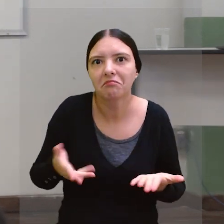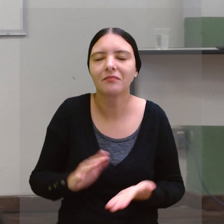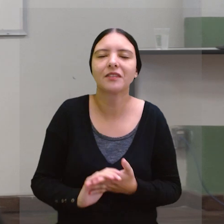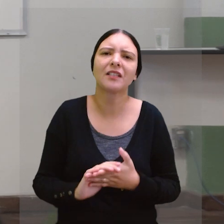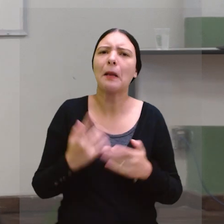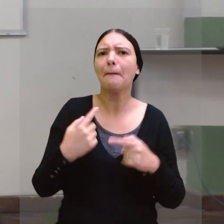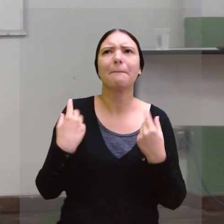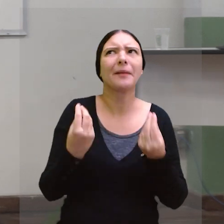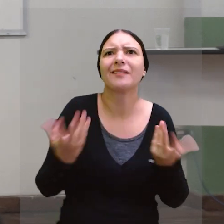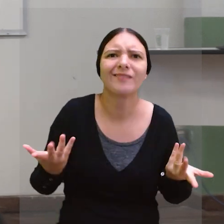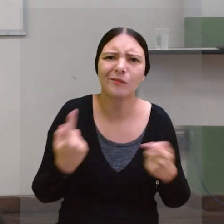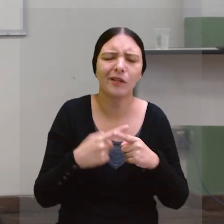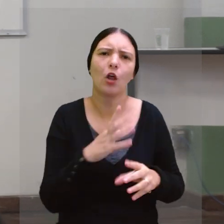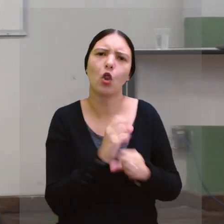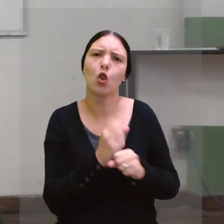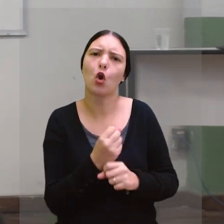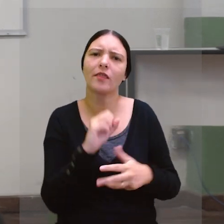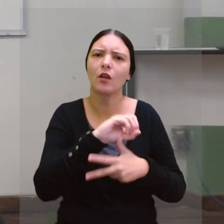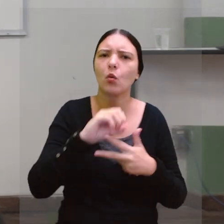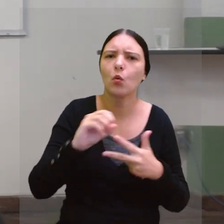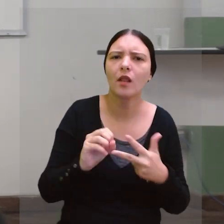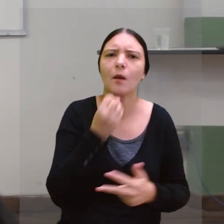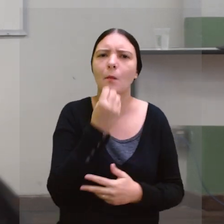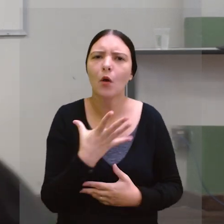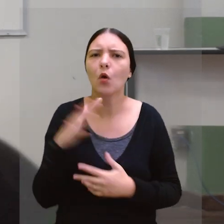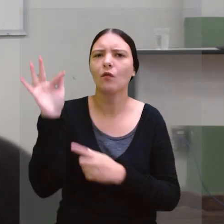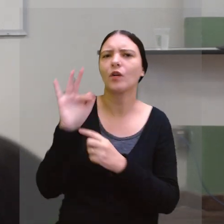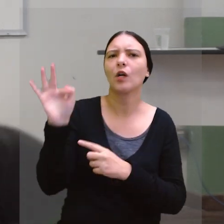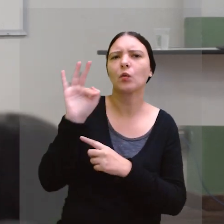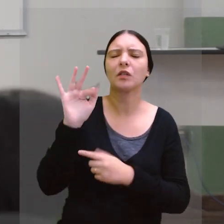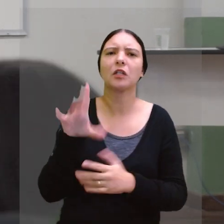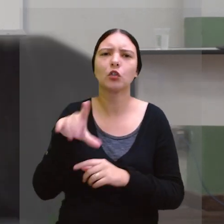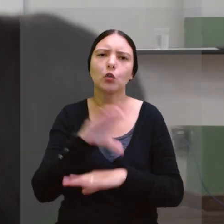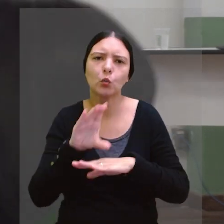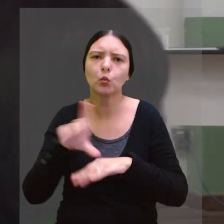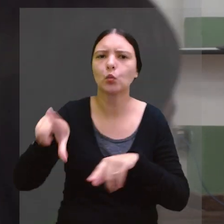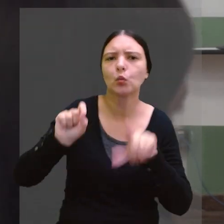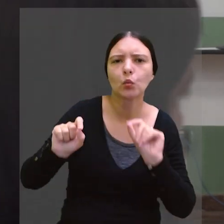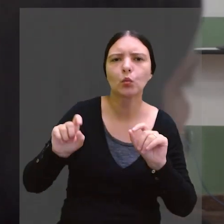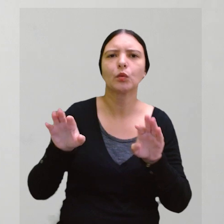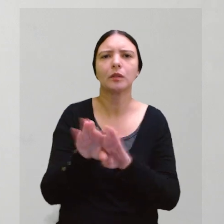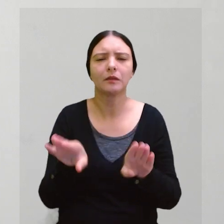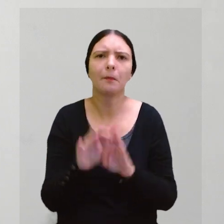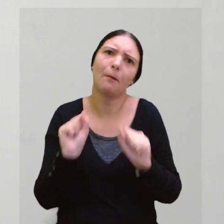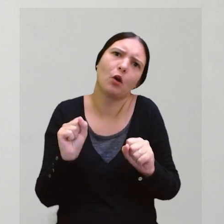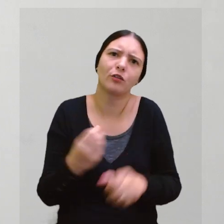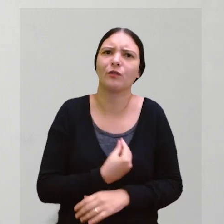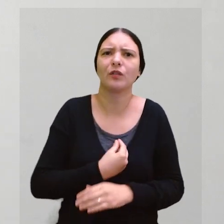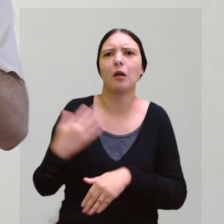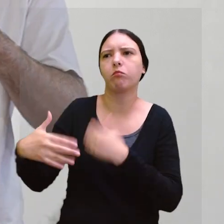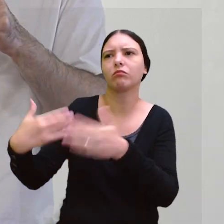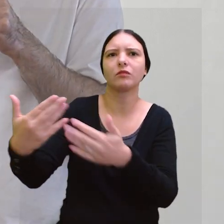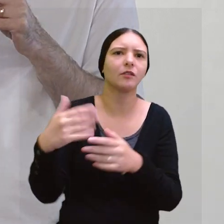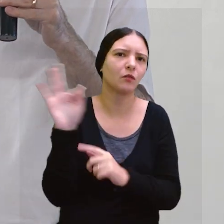que... para ter uma nota boa no Enem, escolher um curso de graduação. É claro que é possível seguir a vida sem fazer